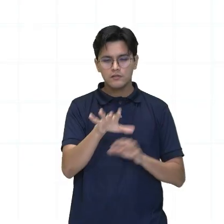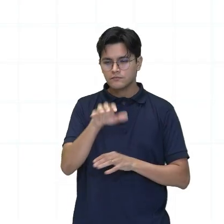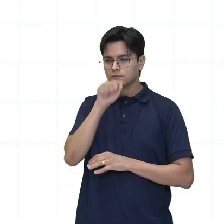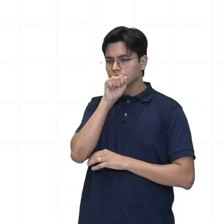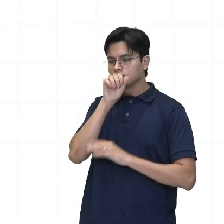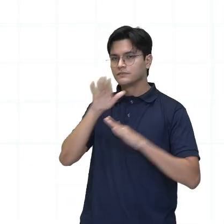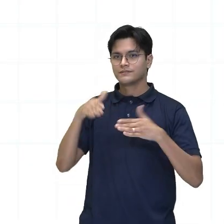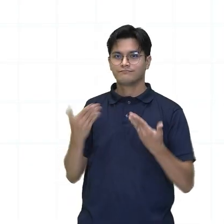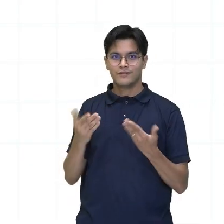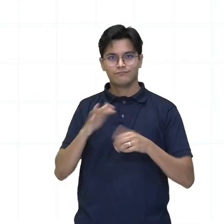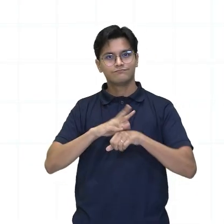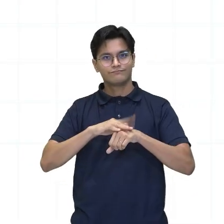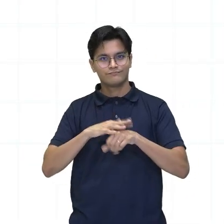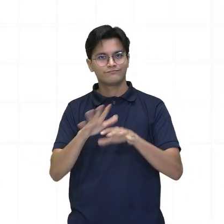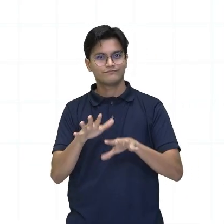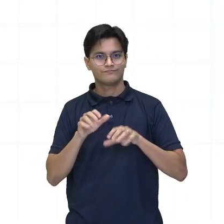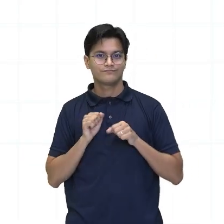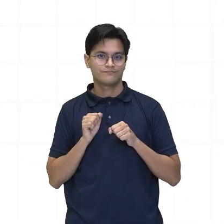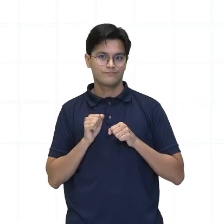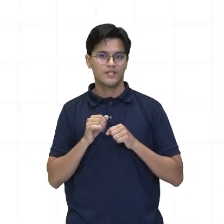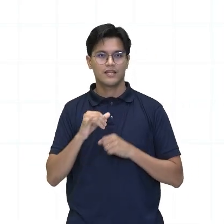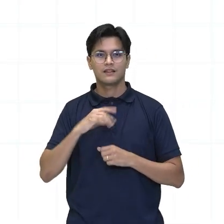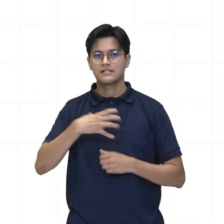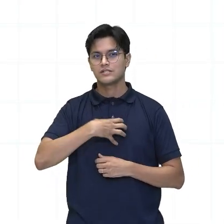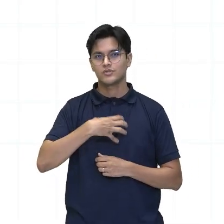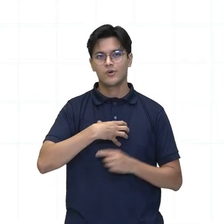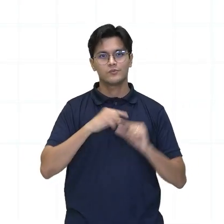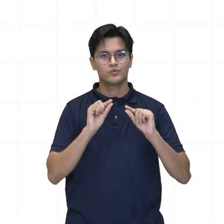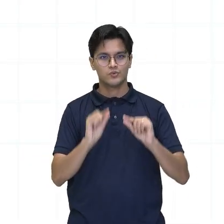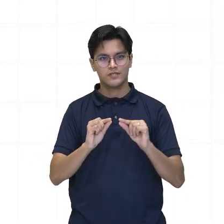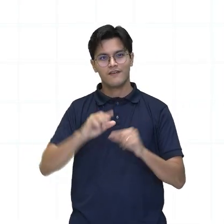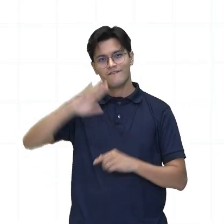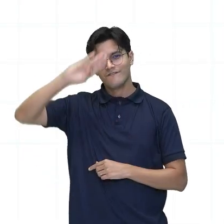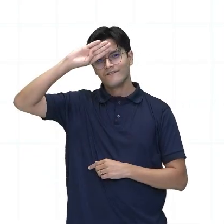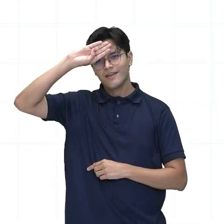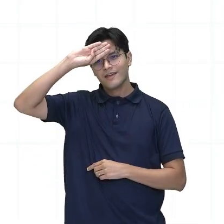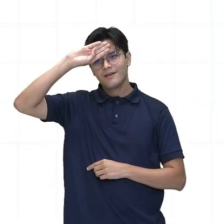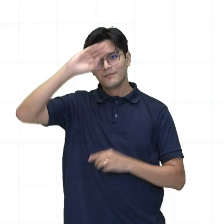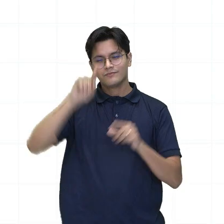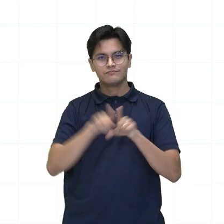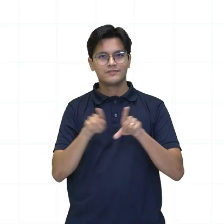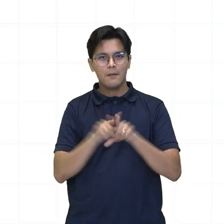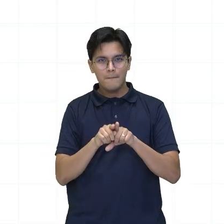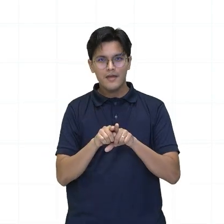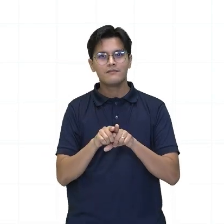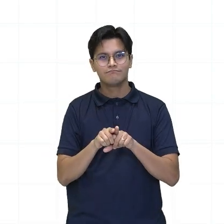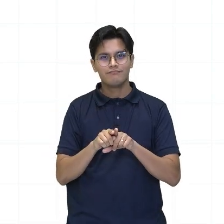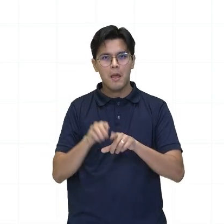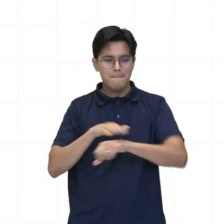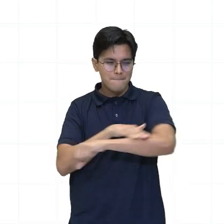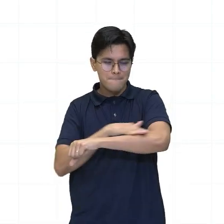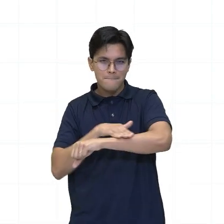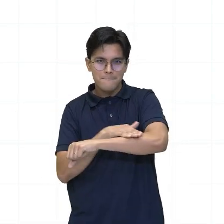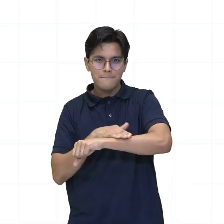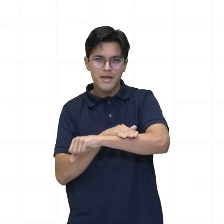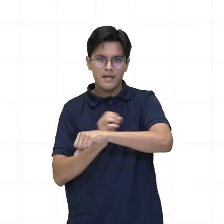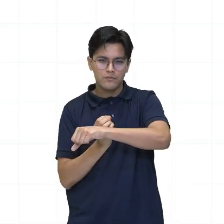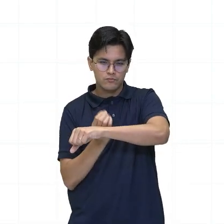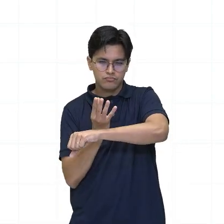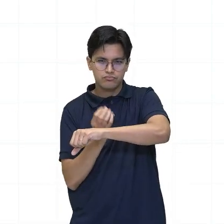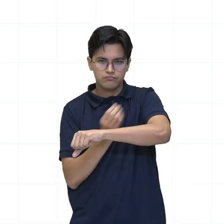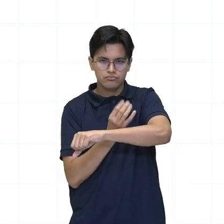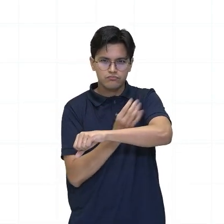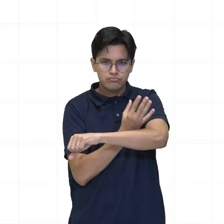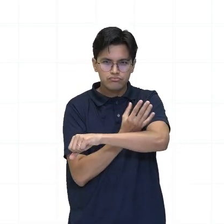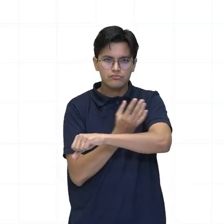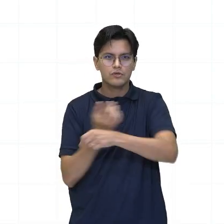cutânea, tosse, coriza e conjuntivite, né? São características dessa doença.